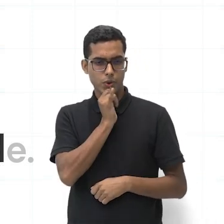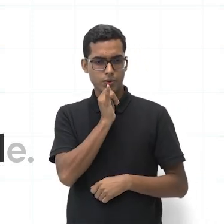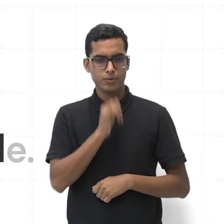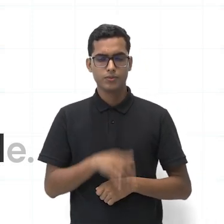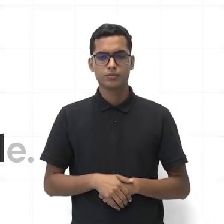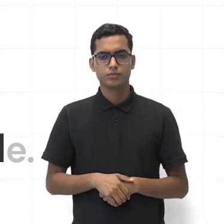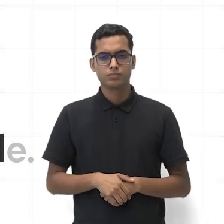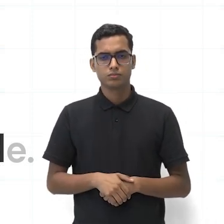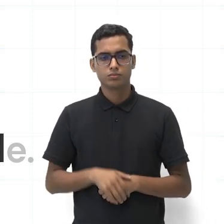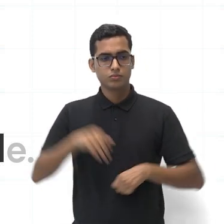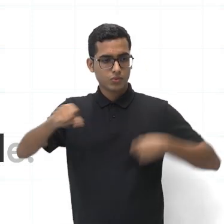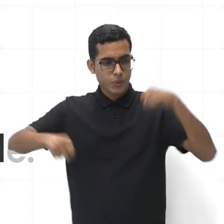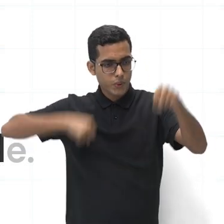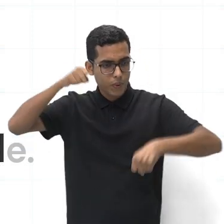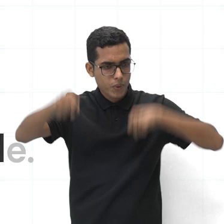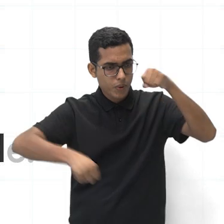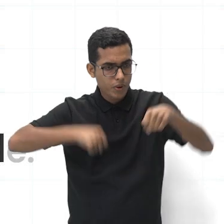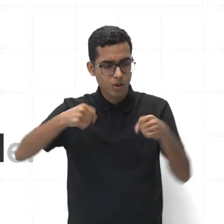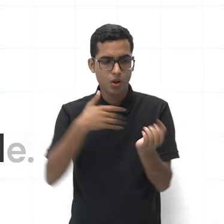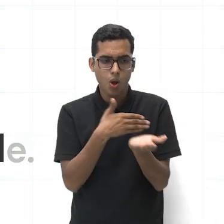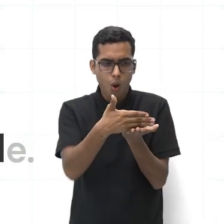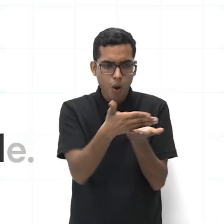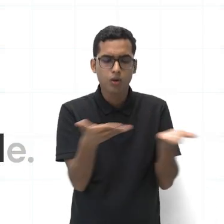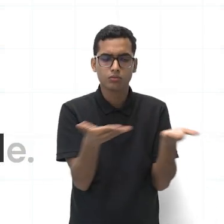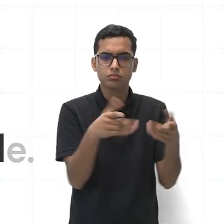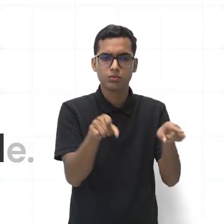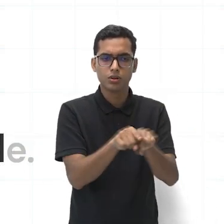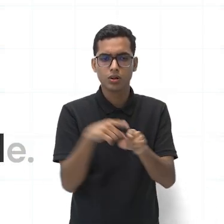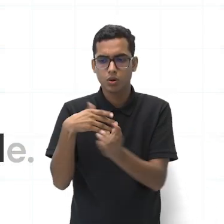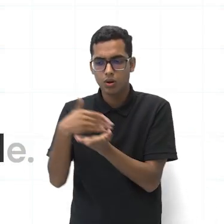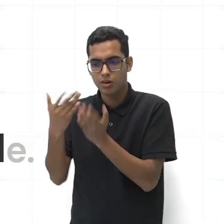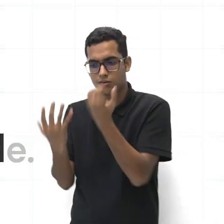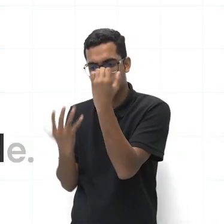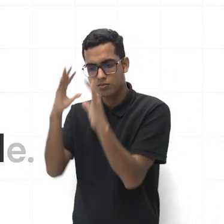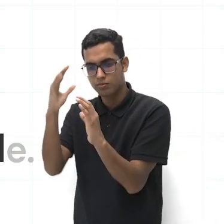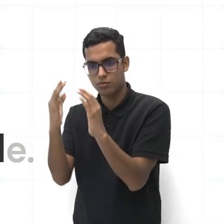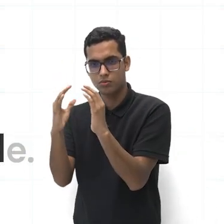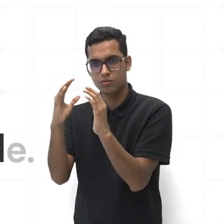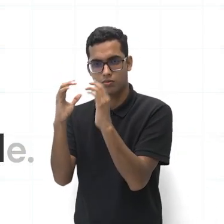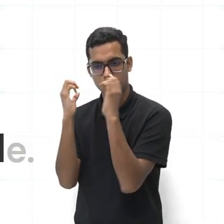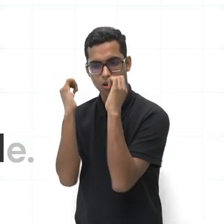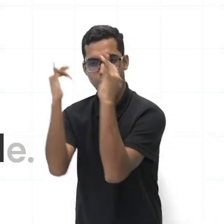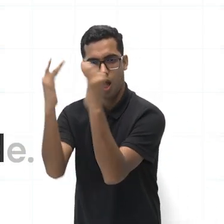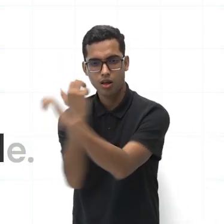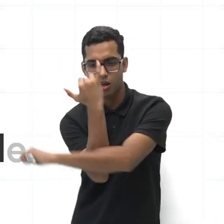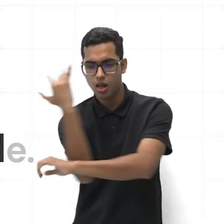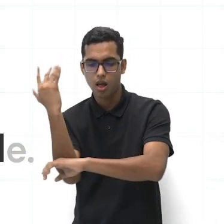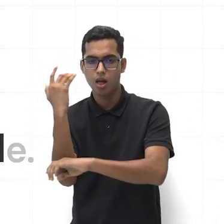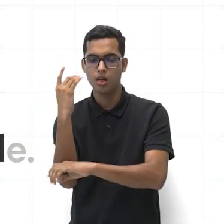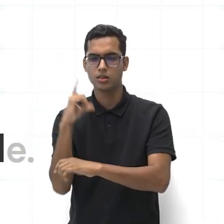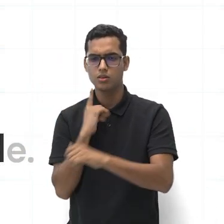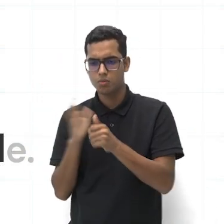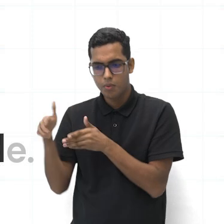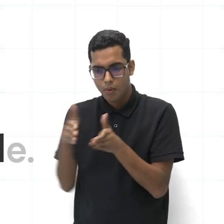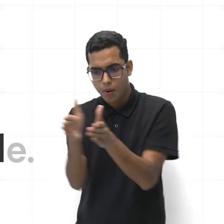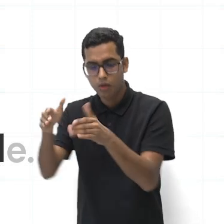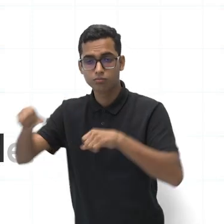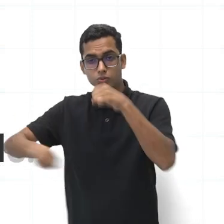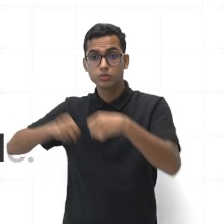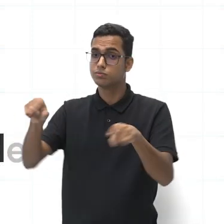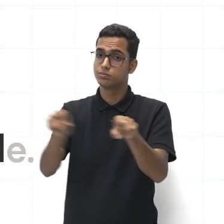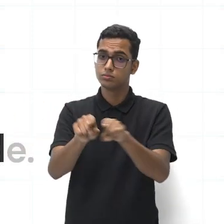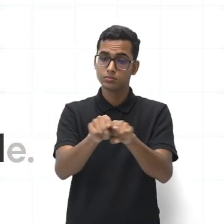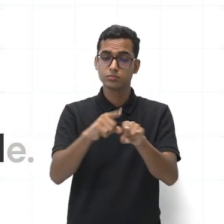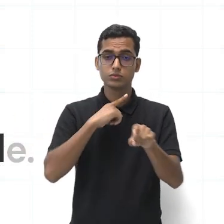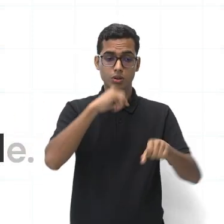exemplo, a bike. Hoje tem bike tanto para a estrada, para a trilha aí, no meio natural, na natureza, quanto